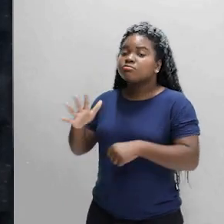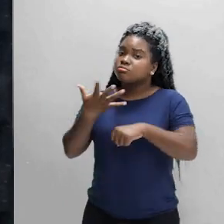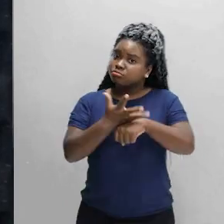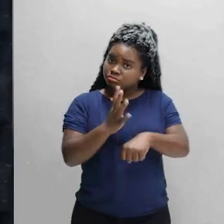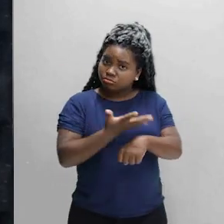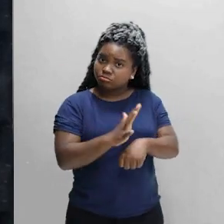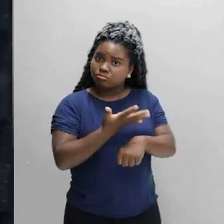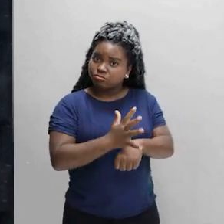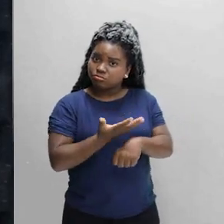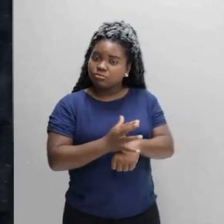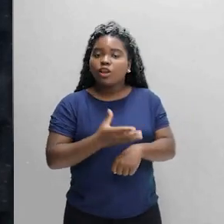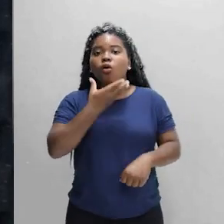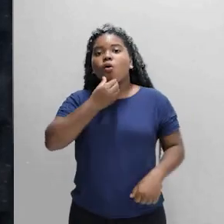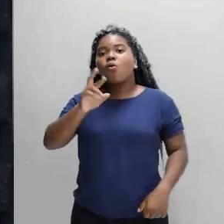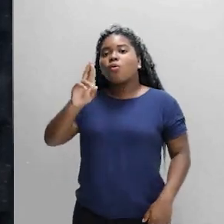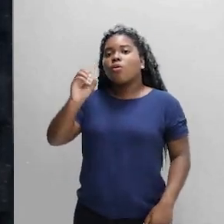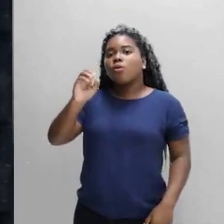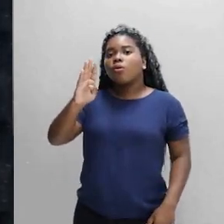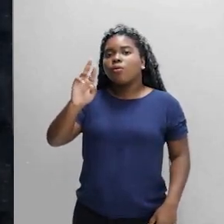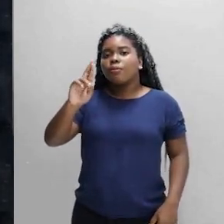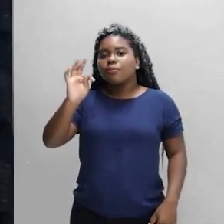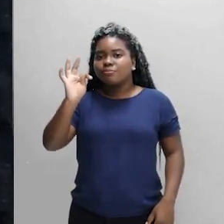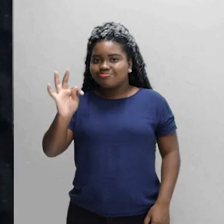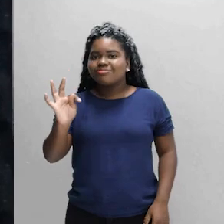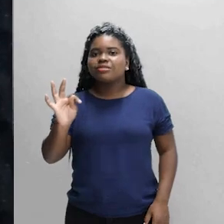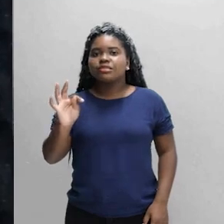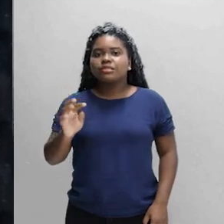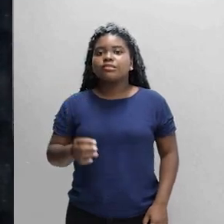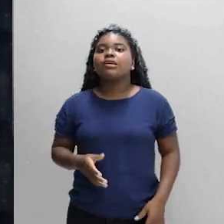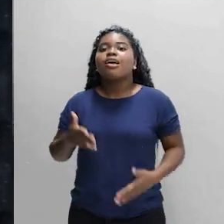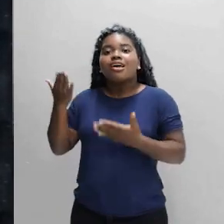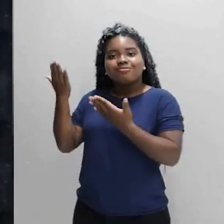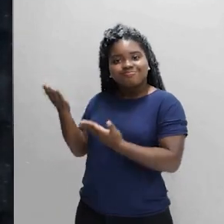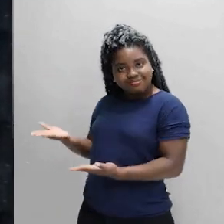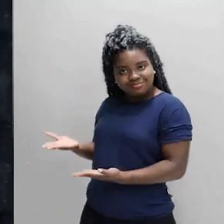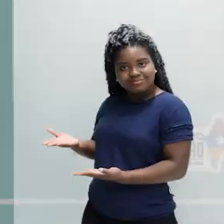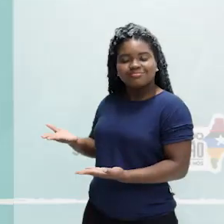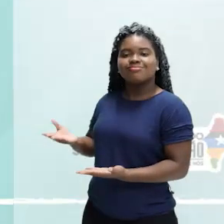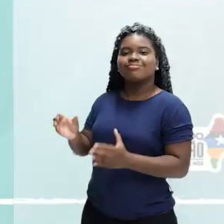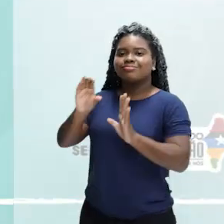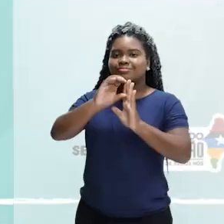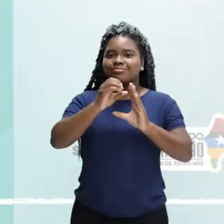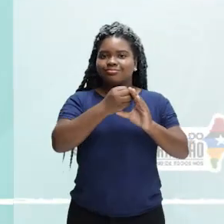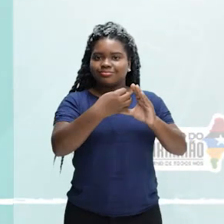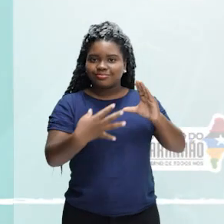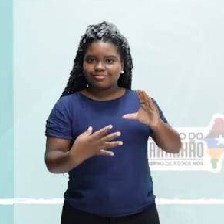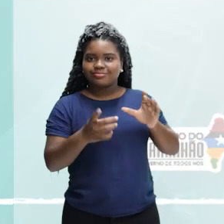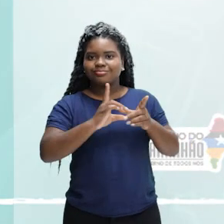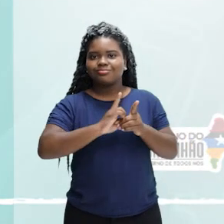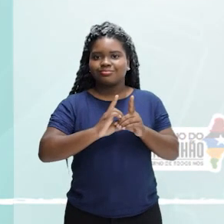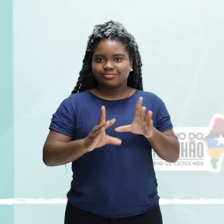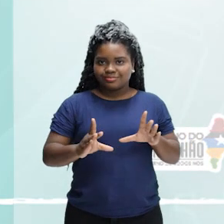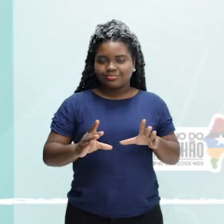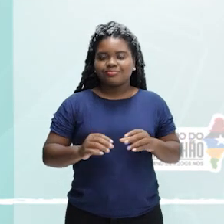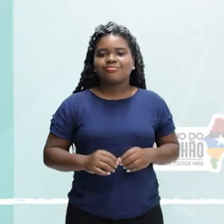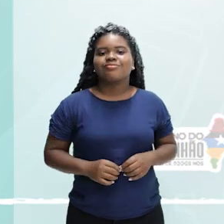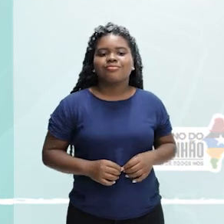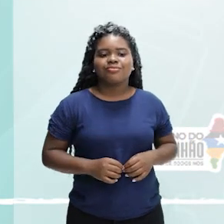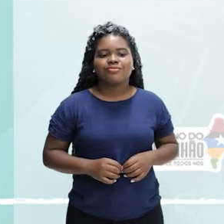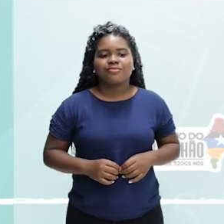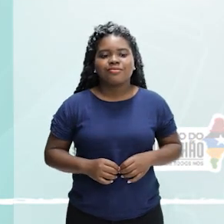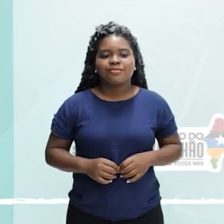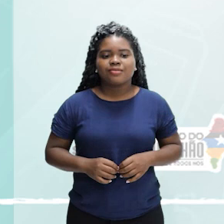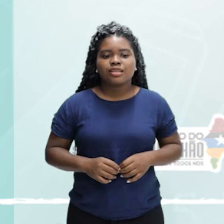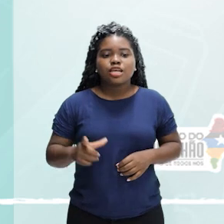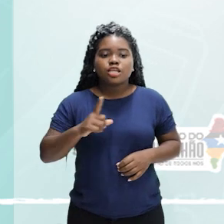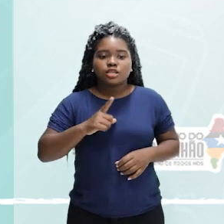prática. Segundo Robert Dahl, é isso que caracteriza a democracia e não qualquer corrente ideológica que seja.